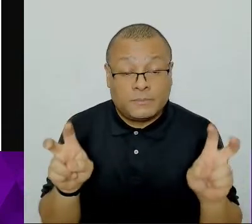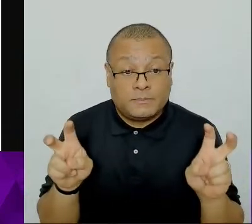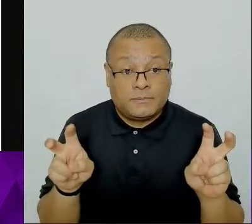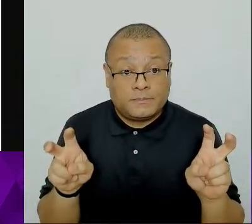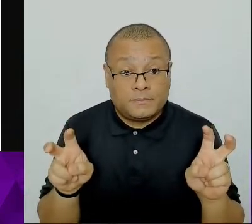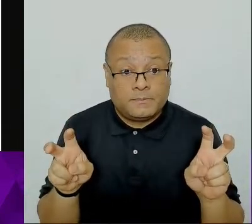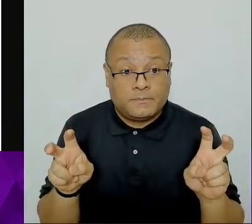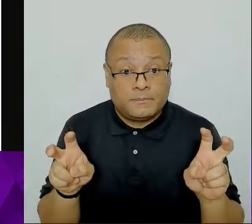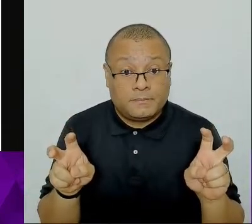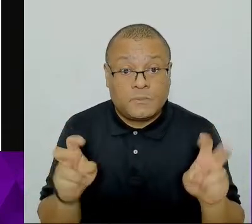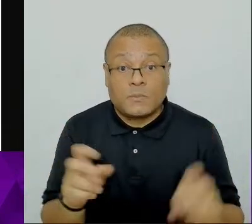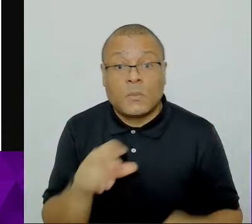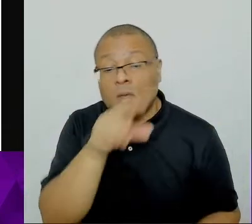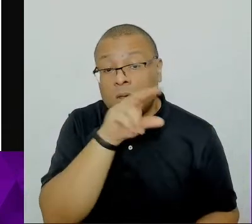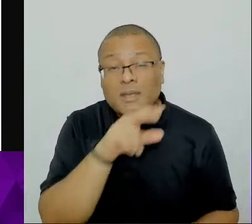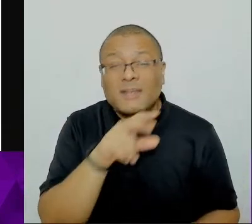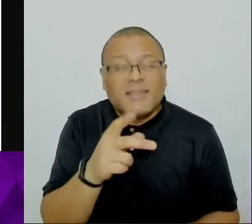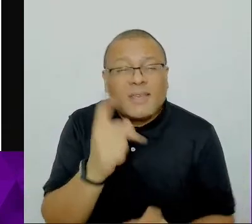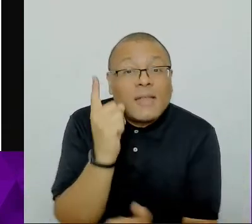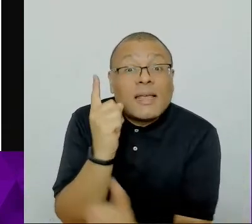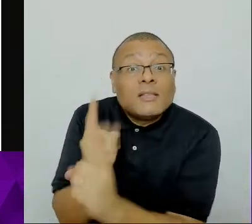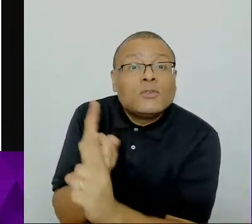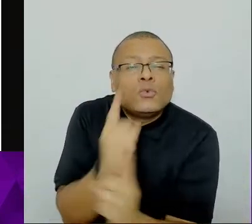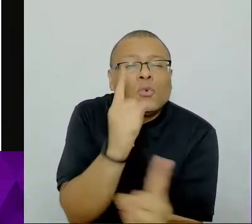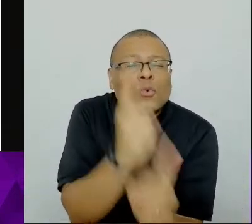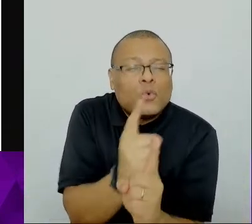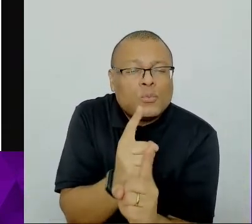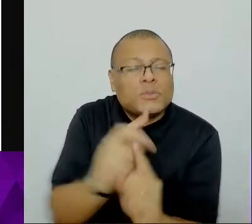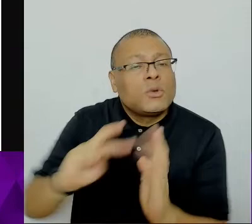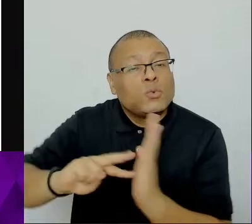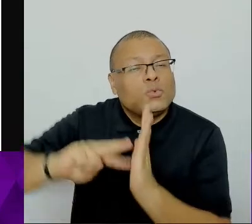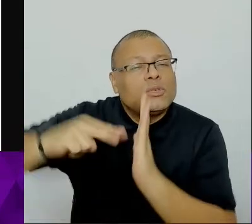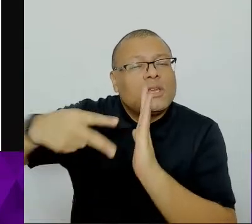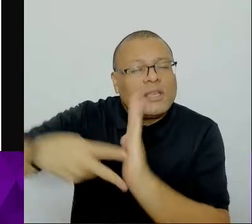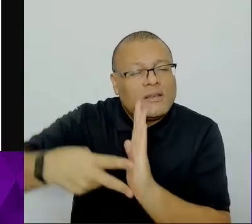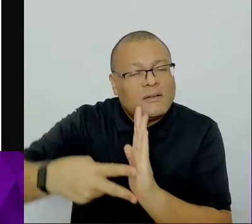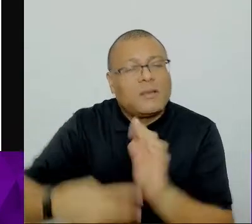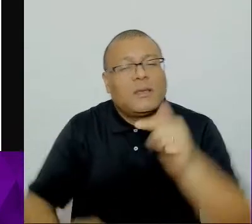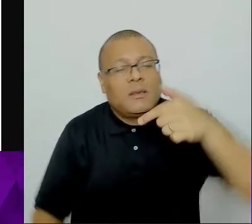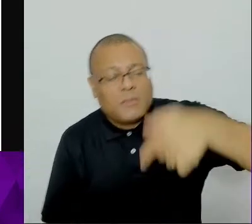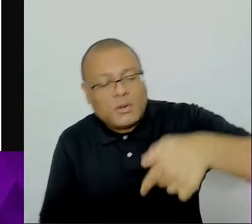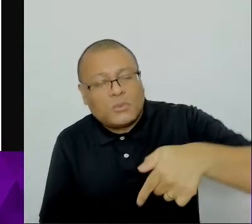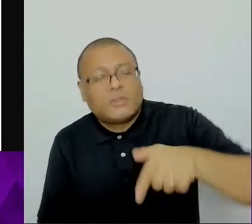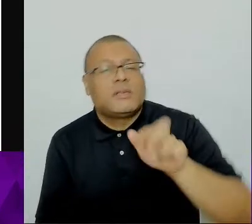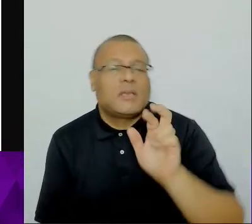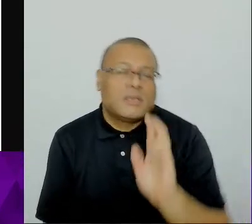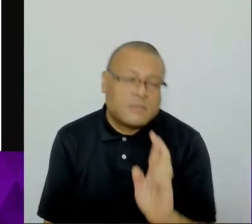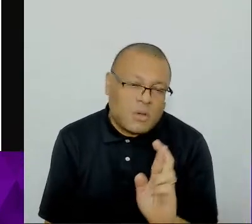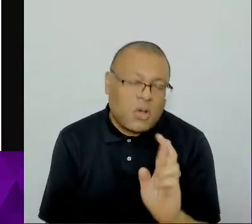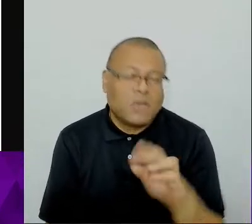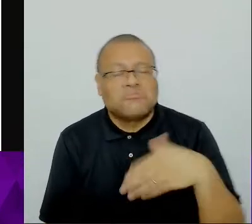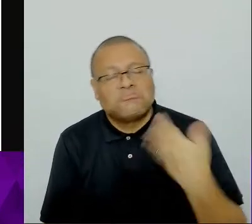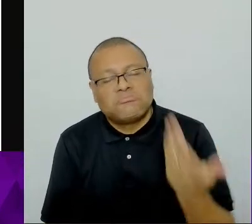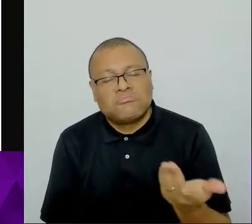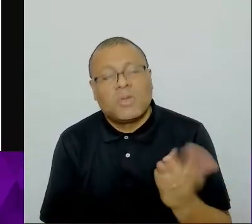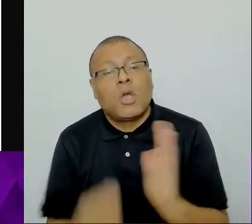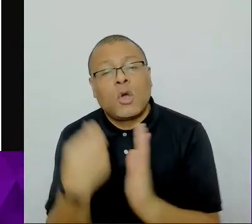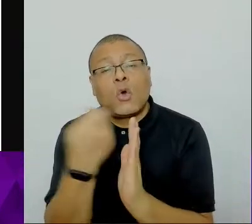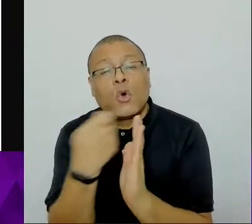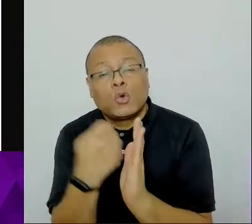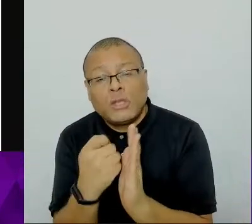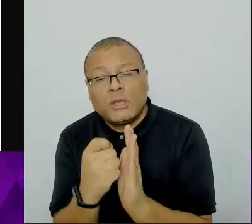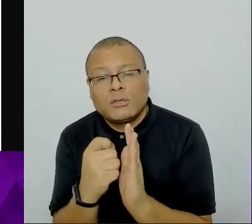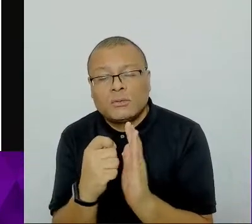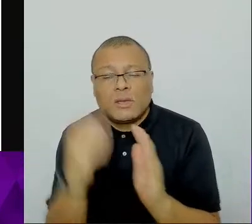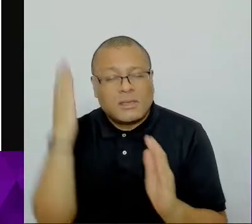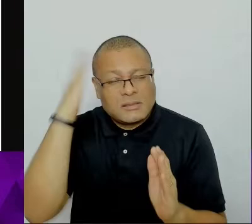de reconhecimento de entidade ou de Q&A, classificação de texto. Tem a